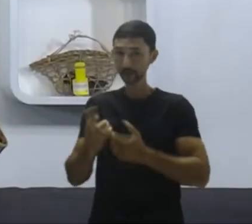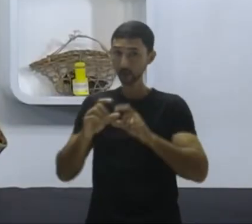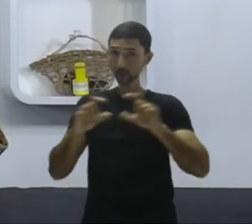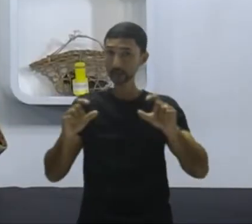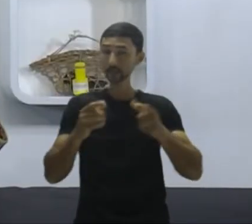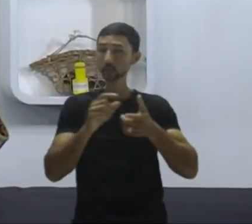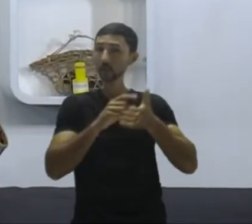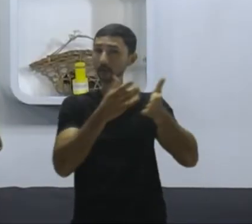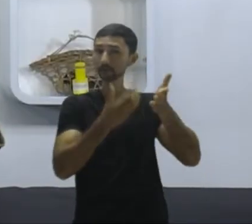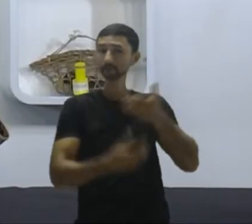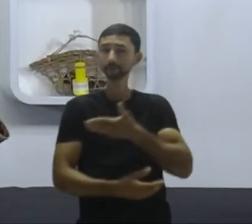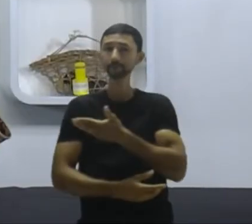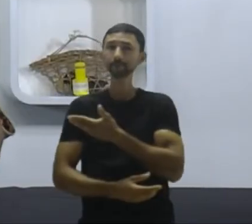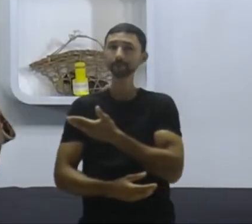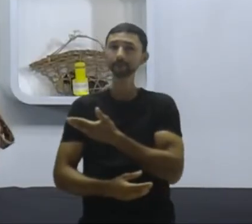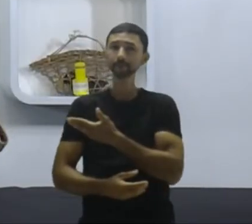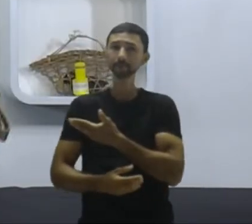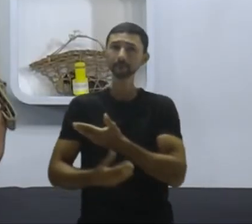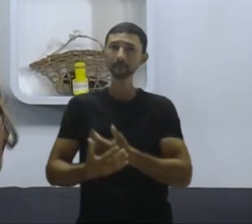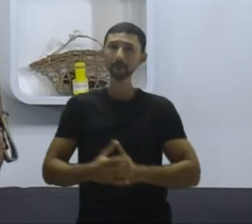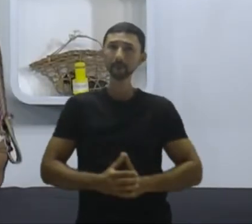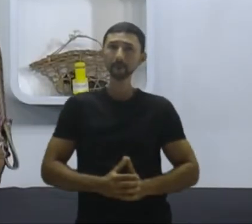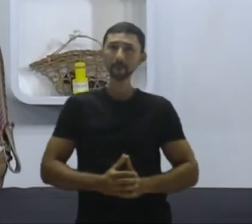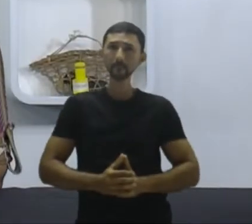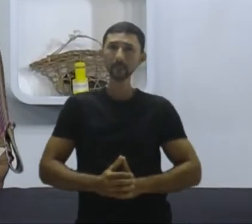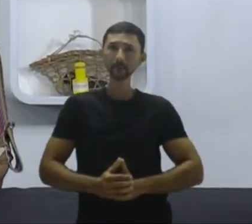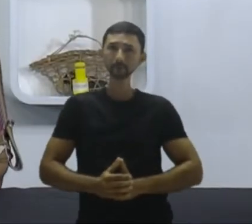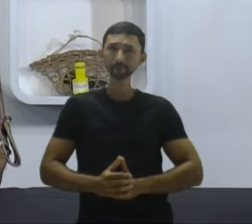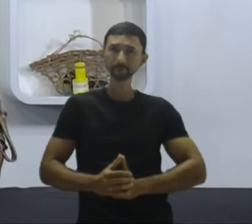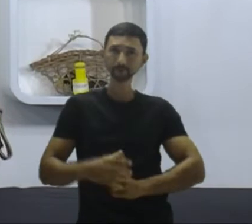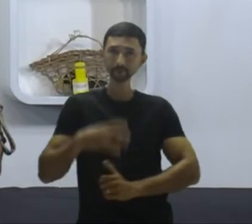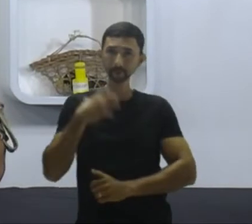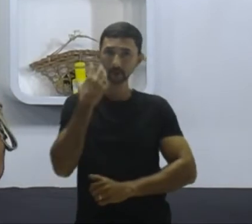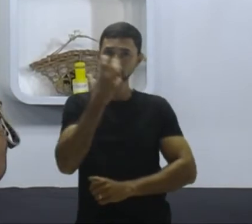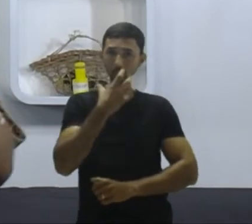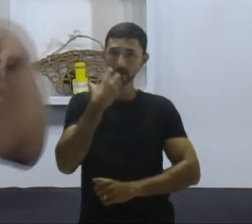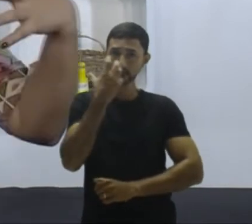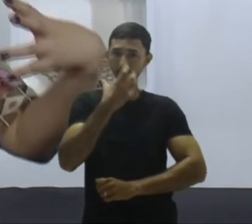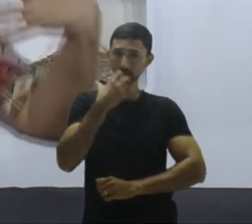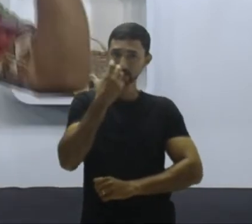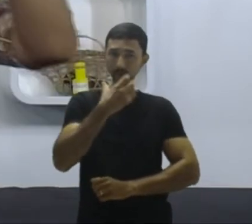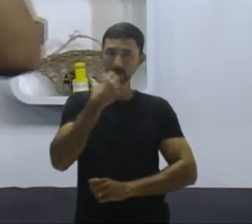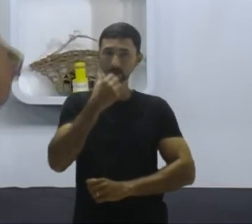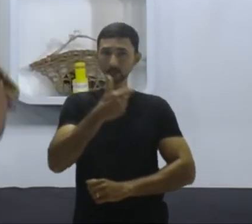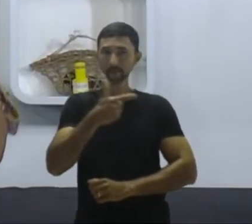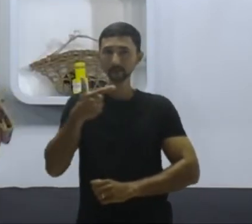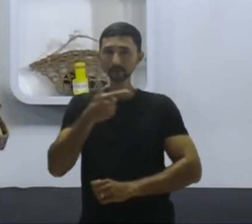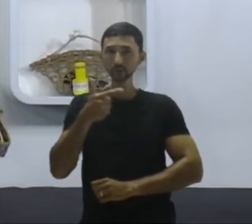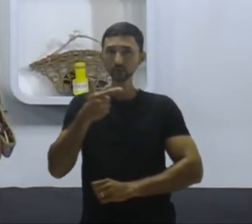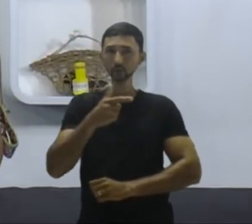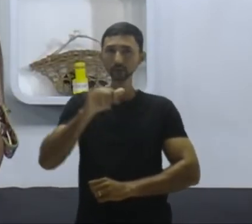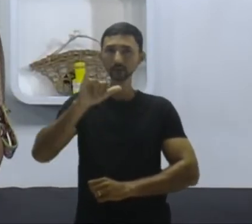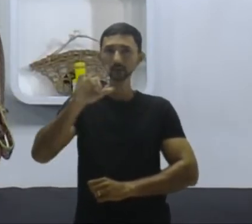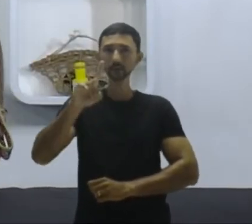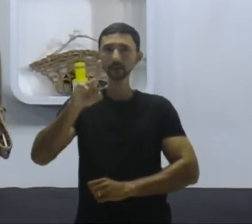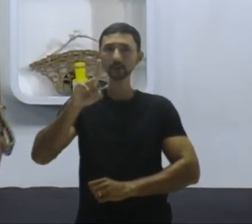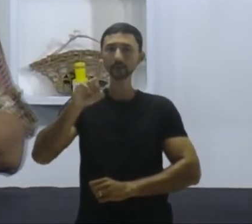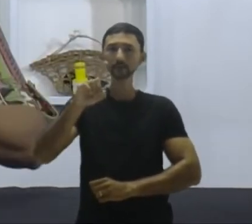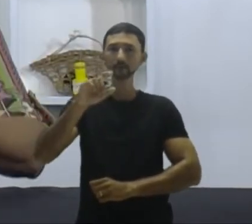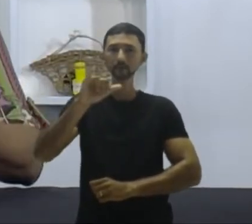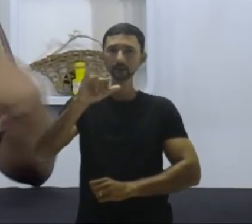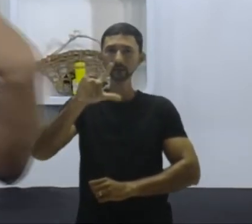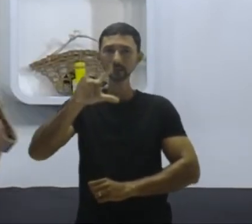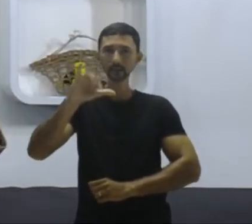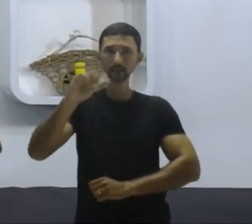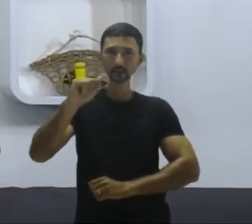que nós temos? Nós temos o canto 22 da Ilíada, que é o momento em que Aquiles